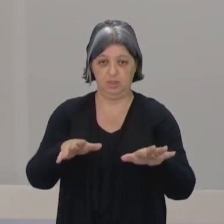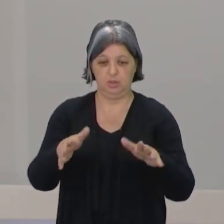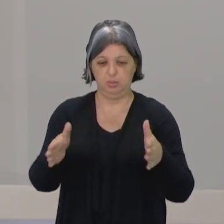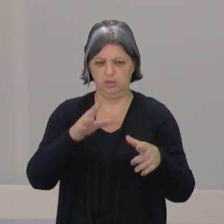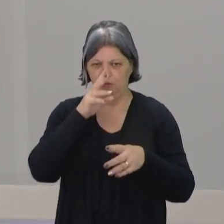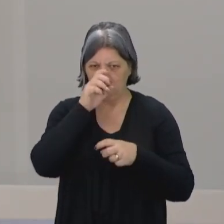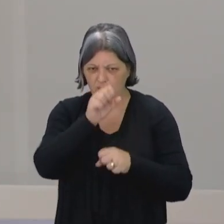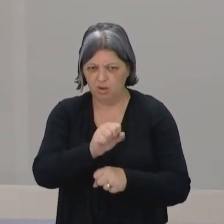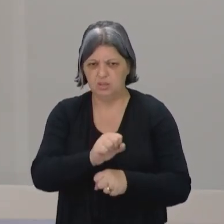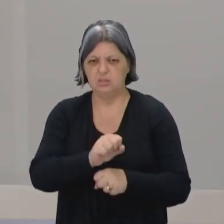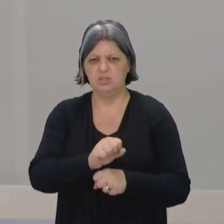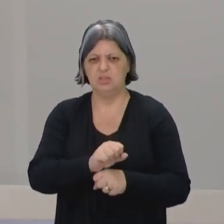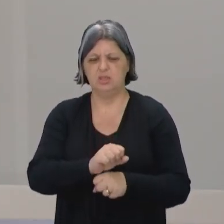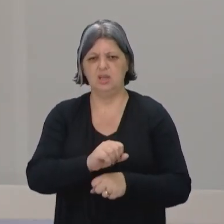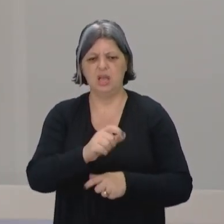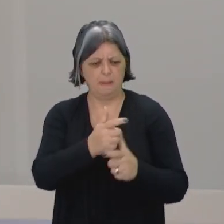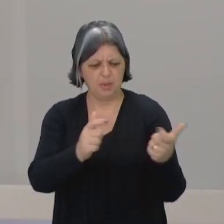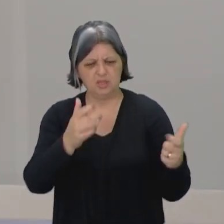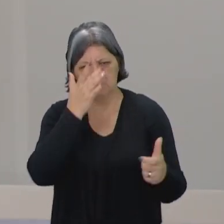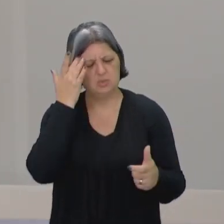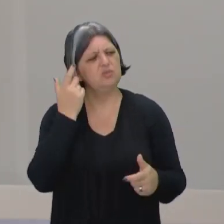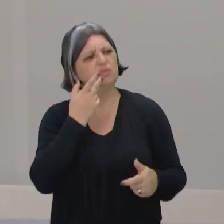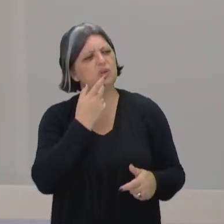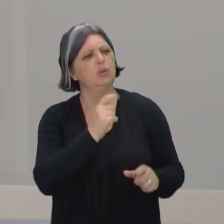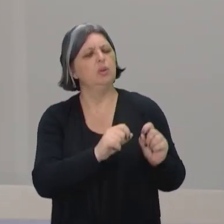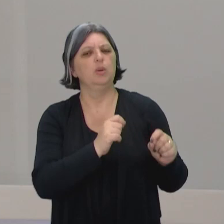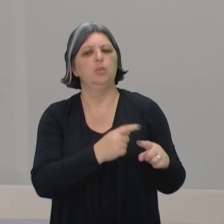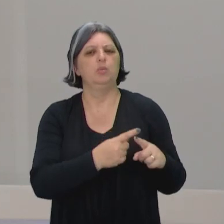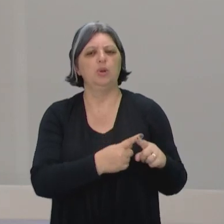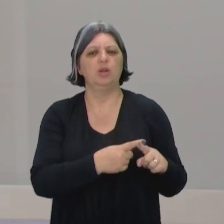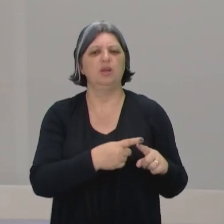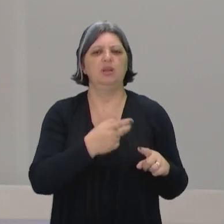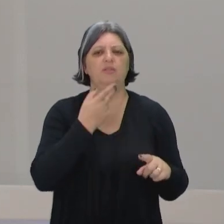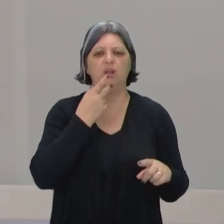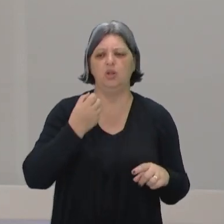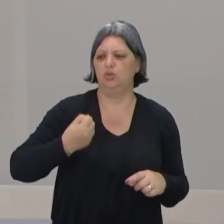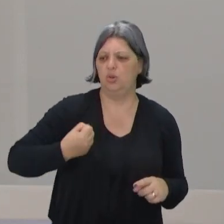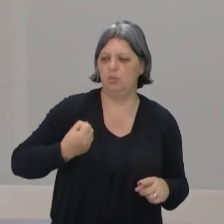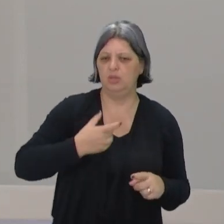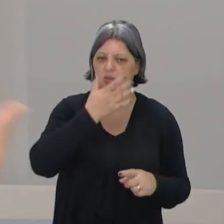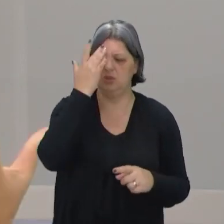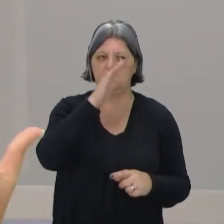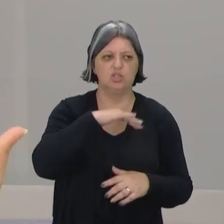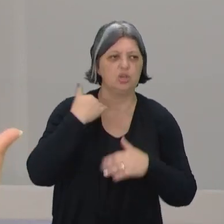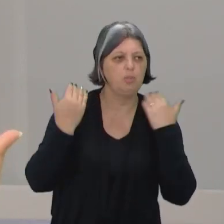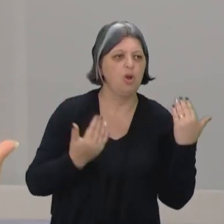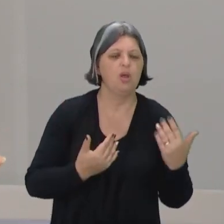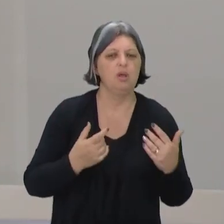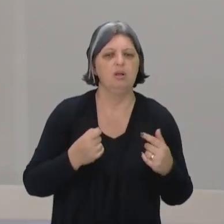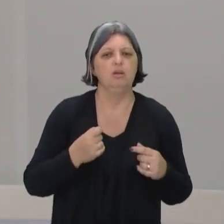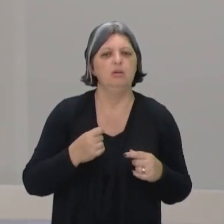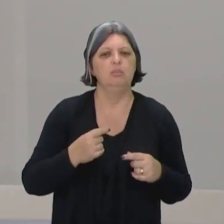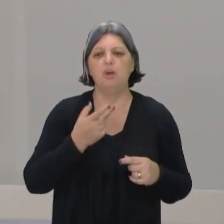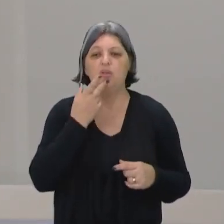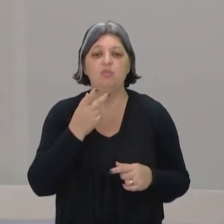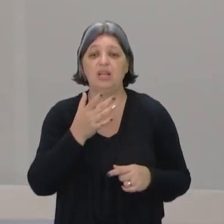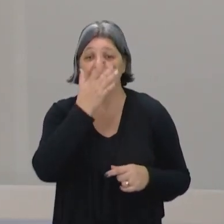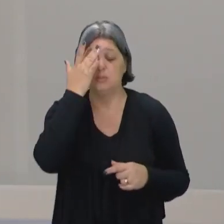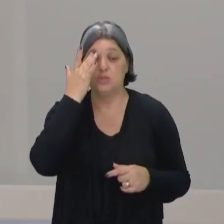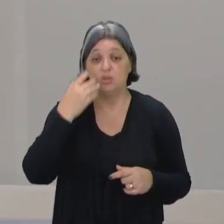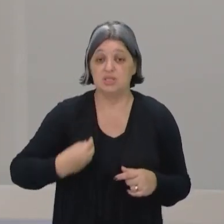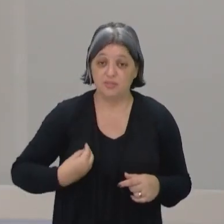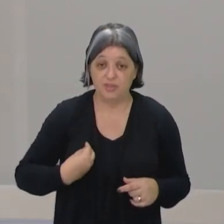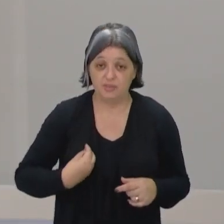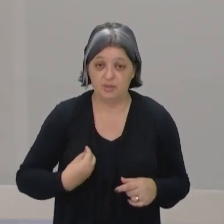Que muitas pessoas falavam assim, por que todo mundo só fala do número de mortos e ninguém fala dos que sobreviveram? Sim. Porque